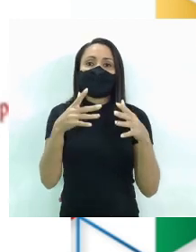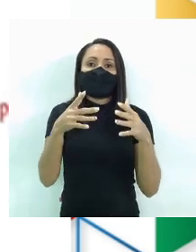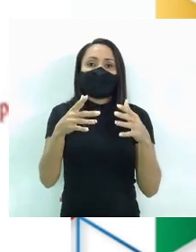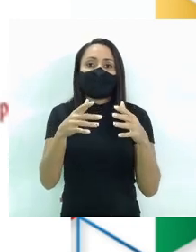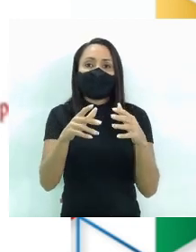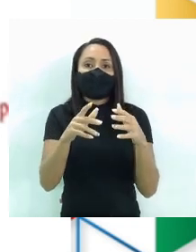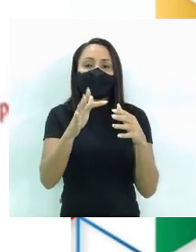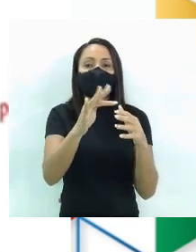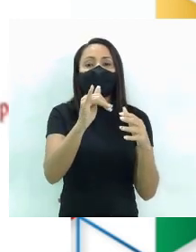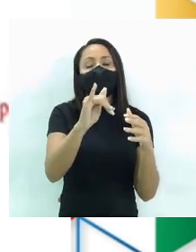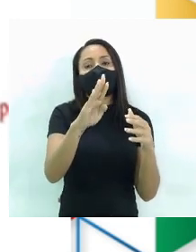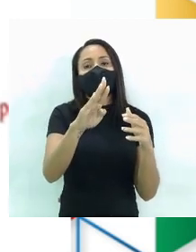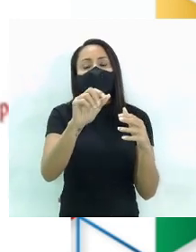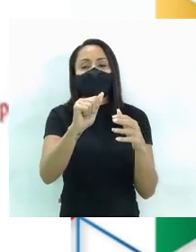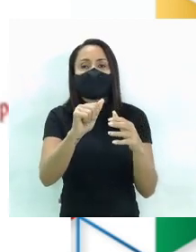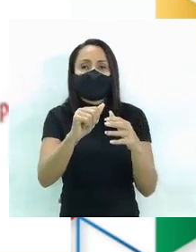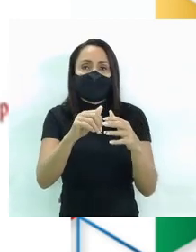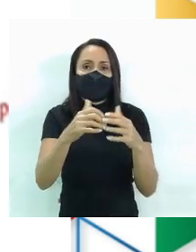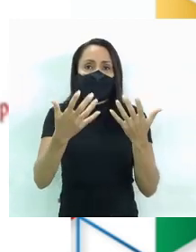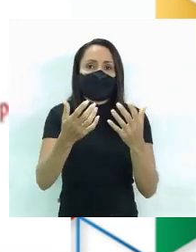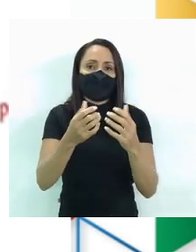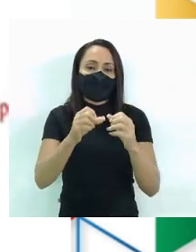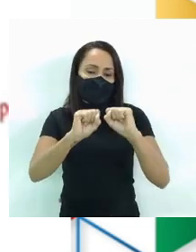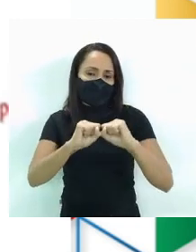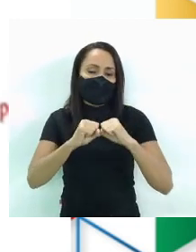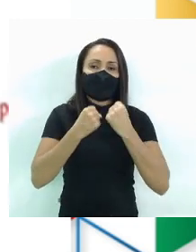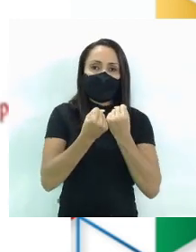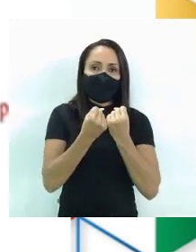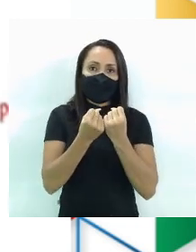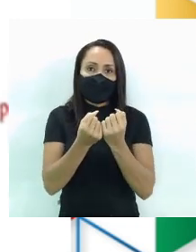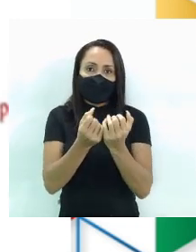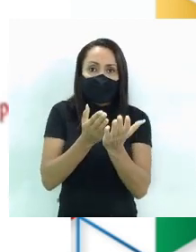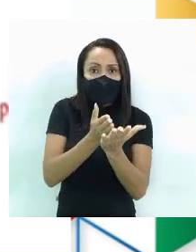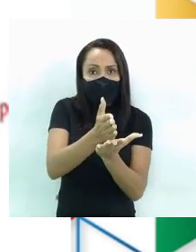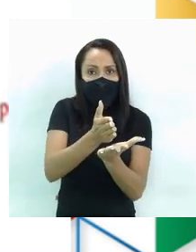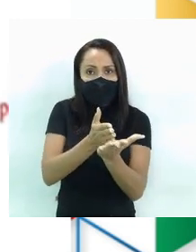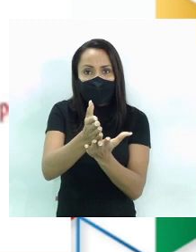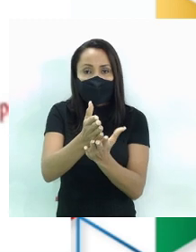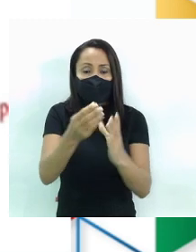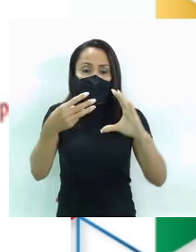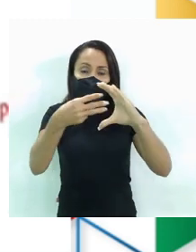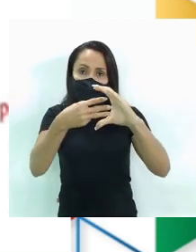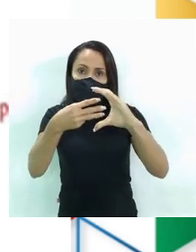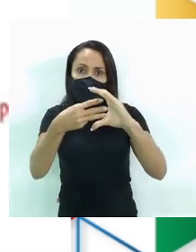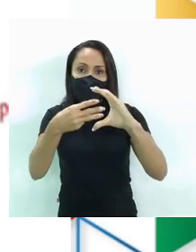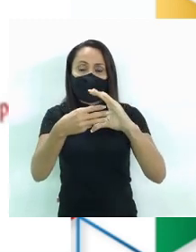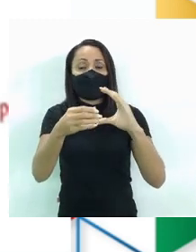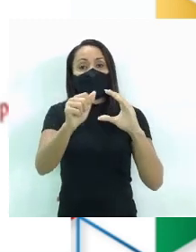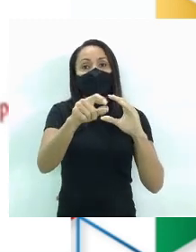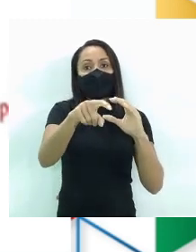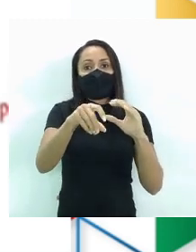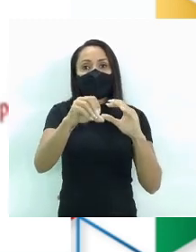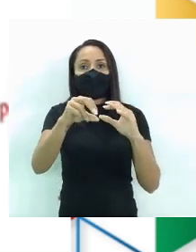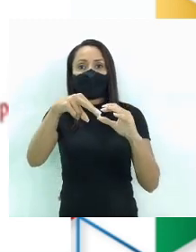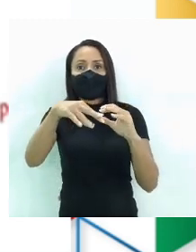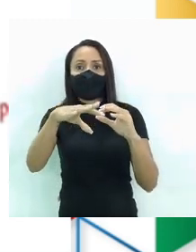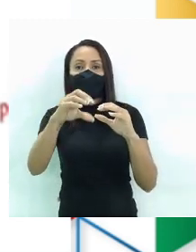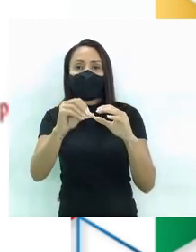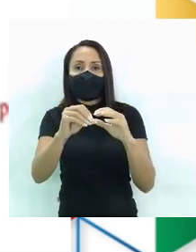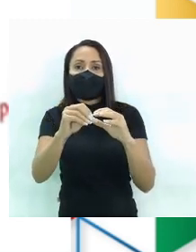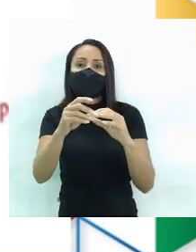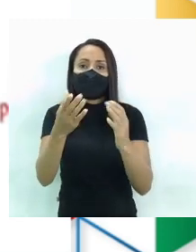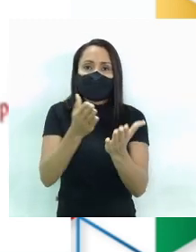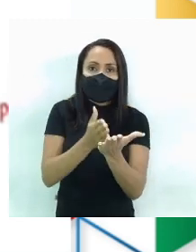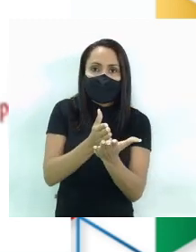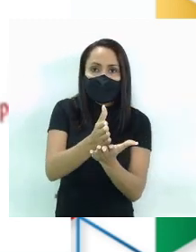Os dendritos sempre conduzem o impulso em direção ao corpo celular. O axônio, por sua vez, conduz o impulso em direção às